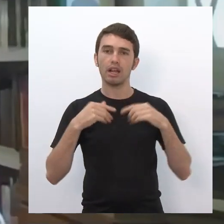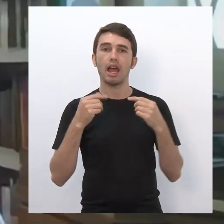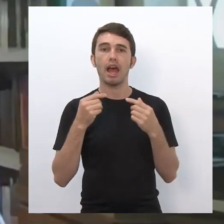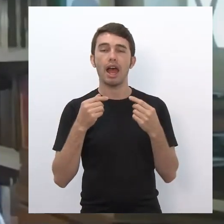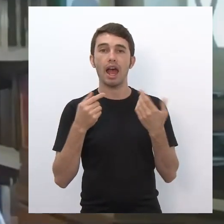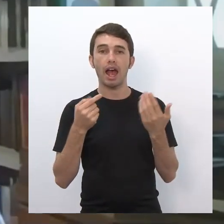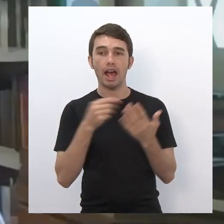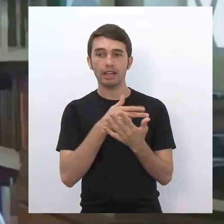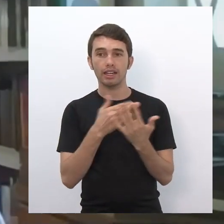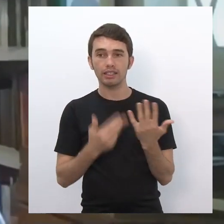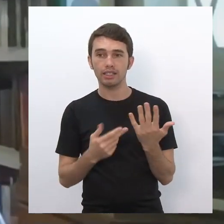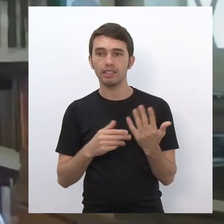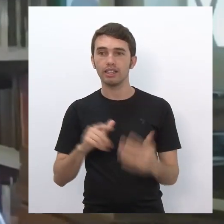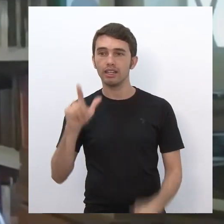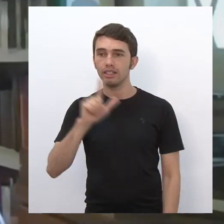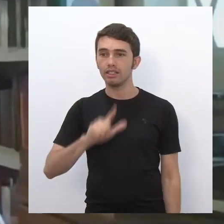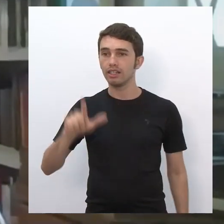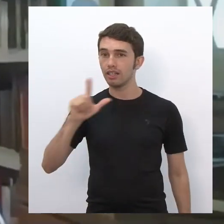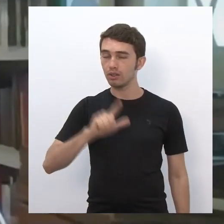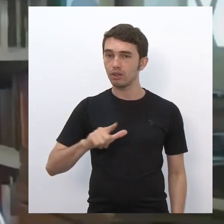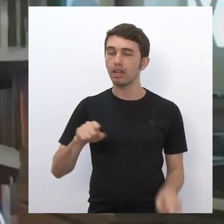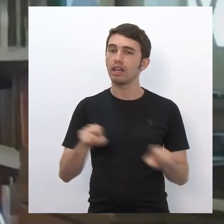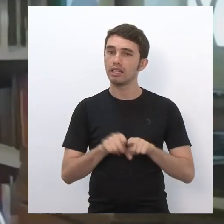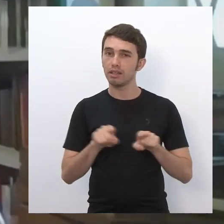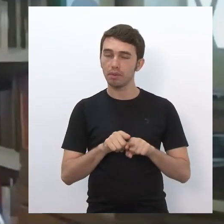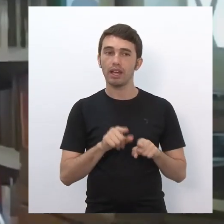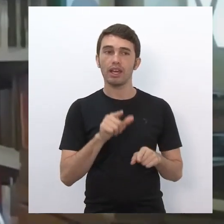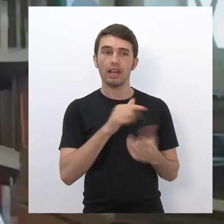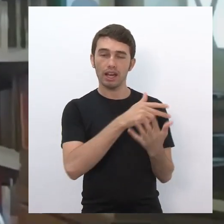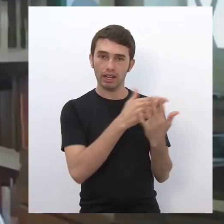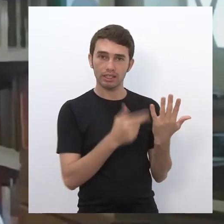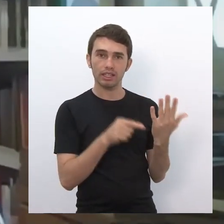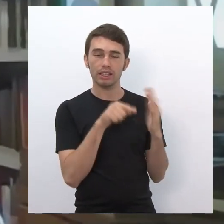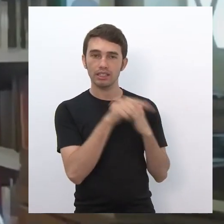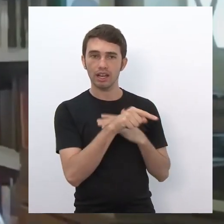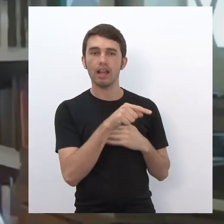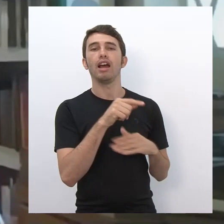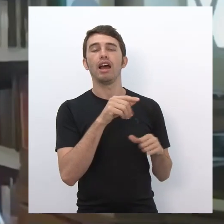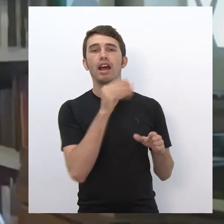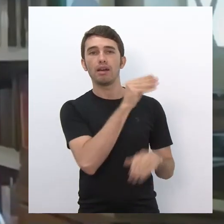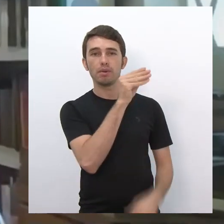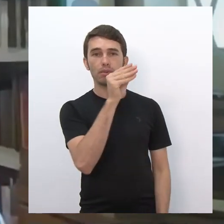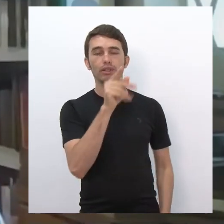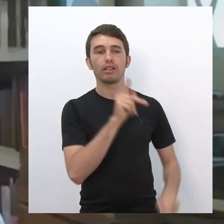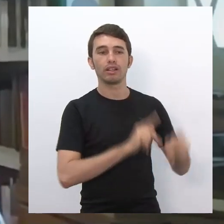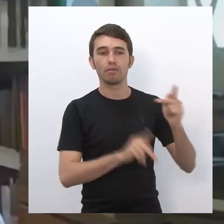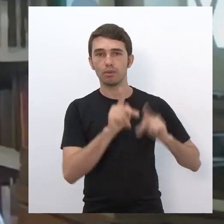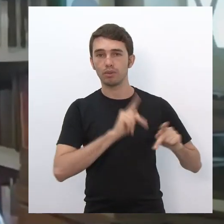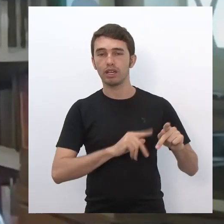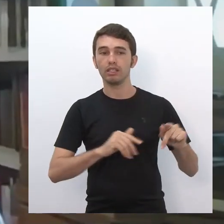literatura e deve caracterizar a biblioteca pública. A biblioteca pública tem que ser a casa da